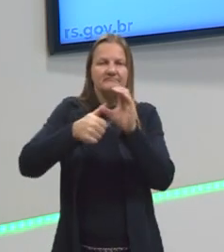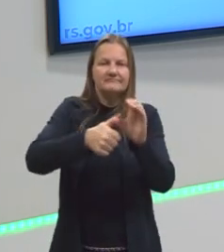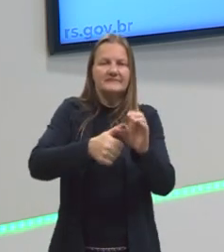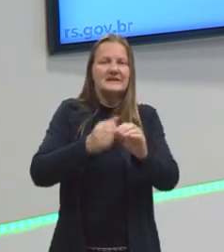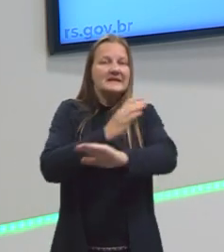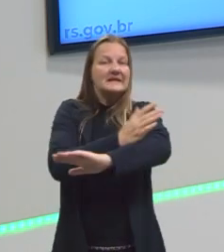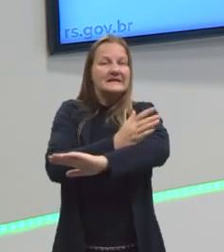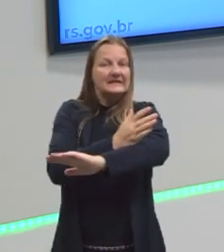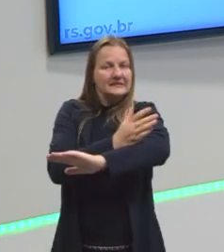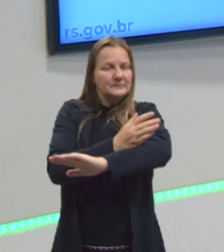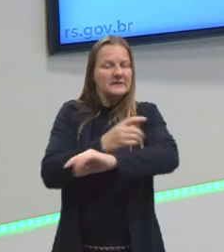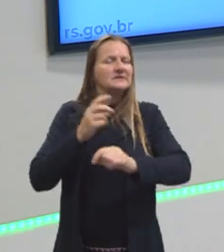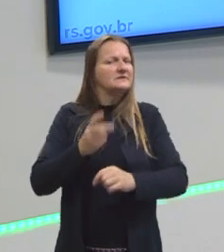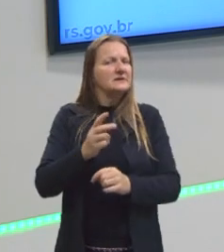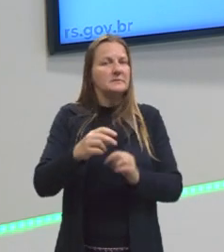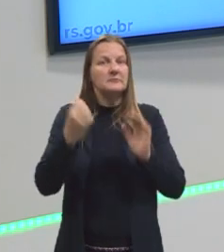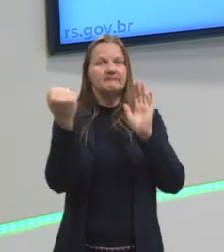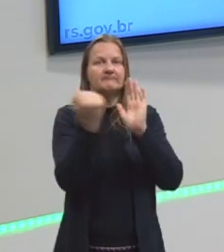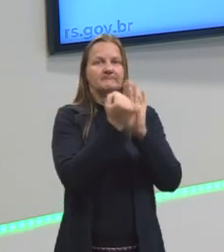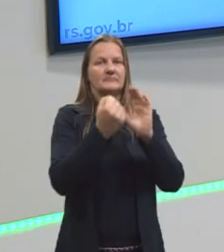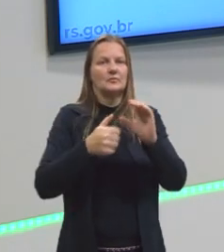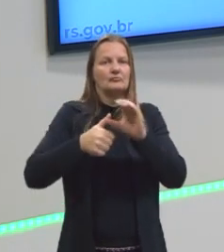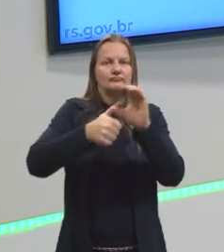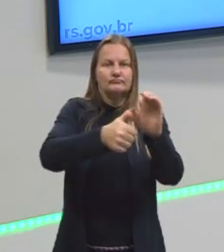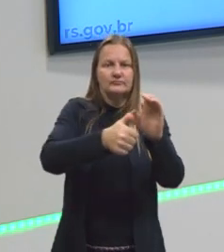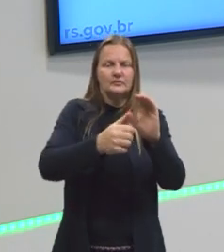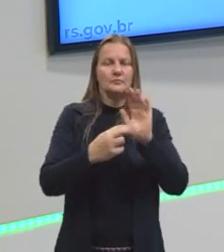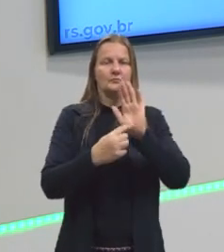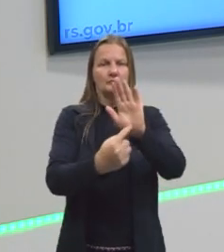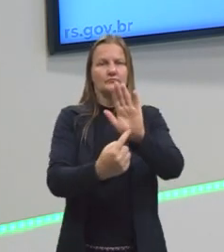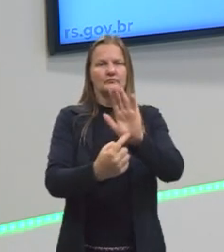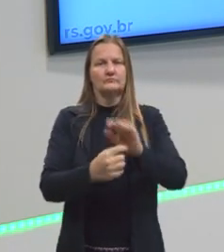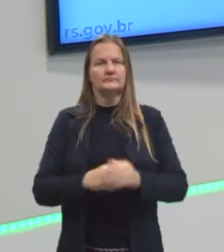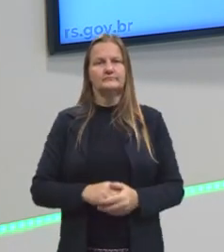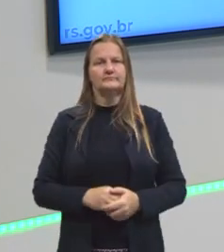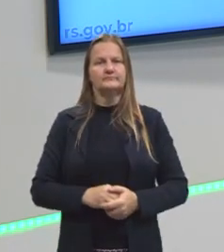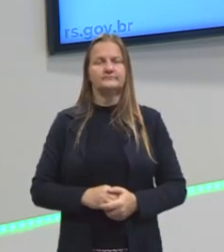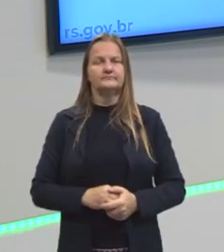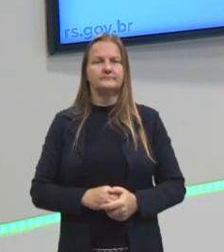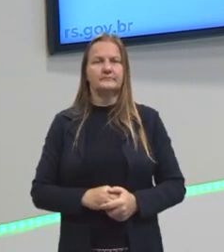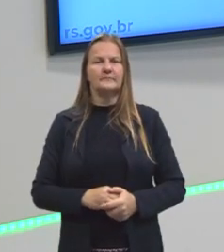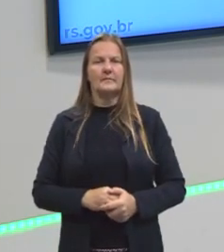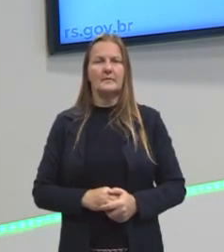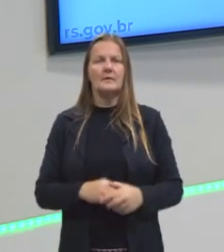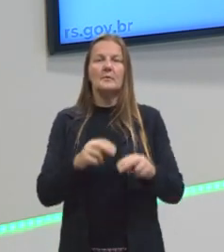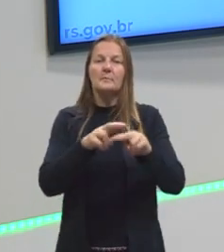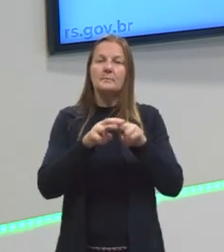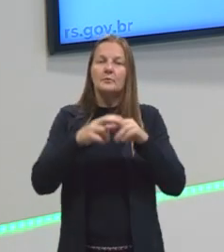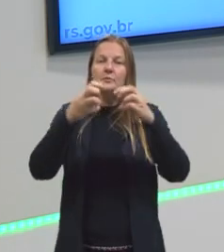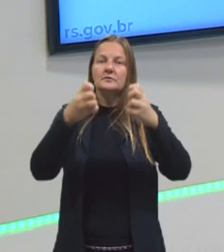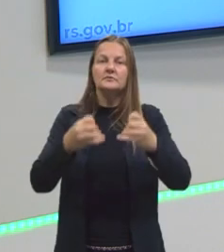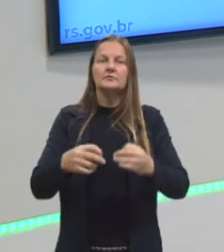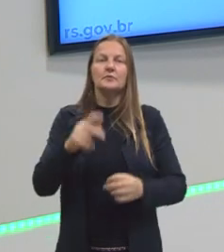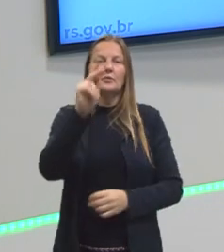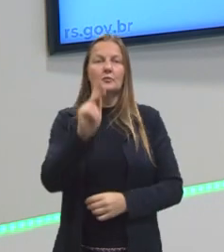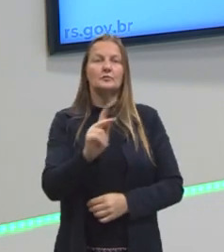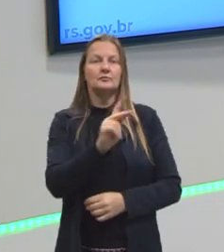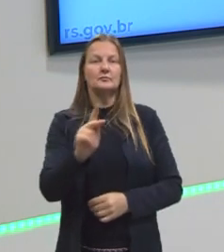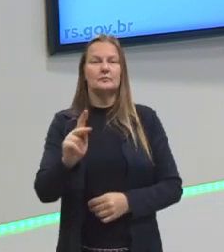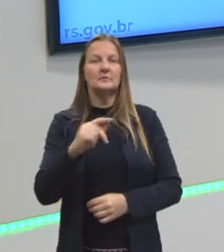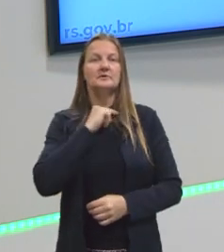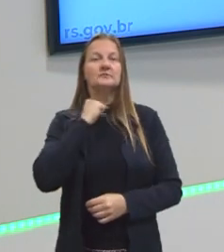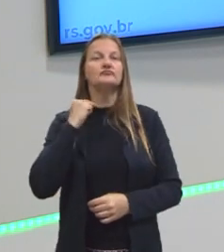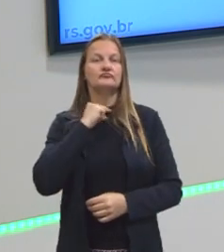idade média lembre-se disso a questão do cristianismo a presença muito forte o cristianismo e portanto E aí os padres vão defender